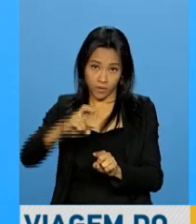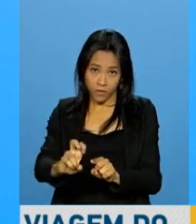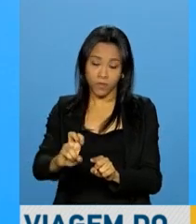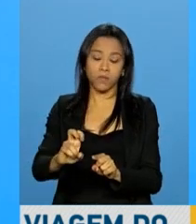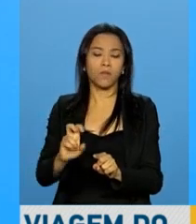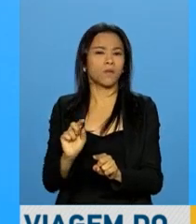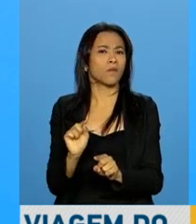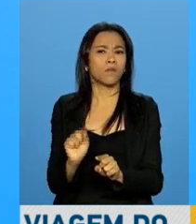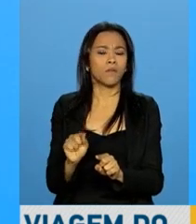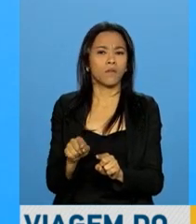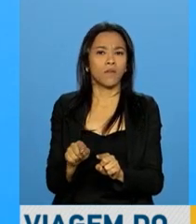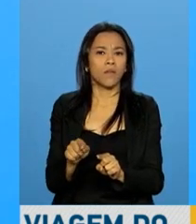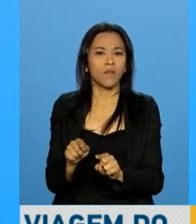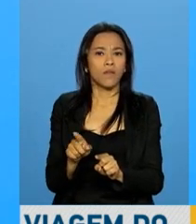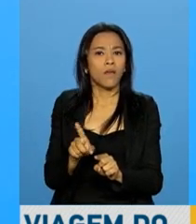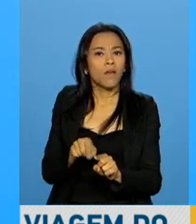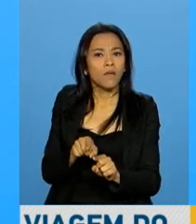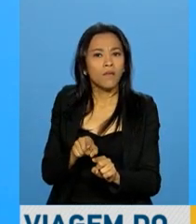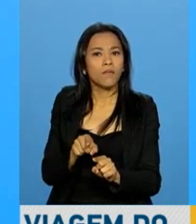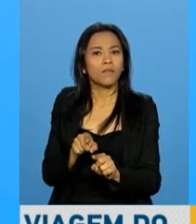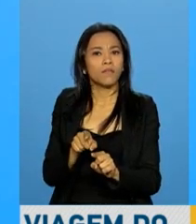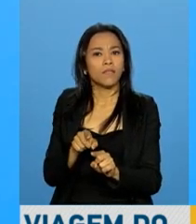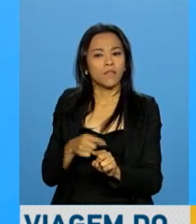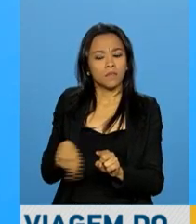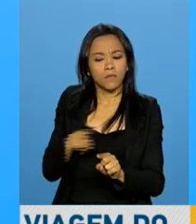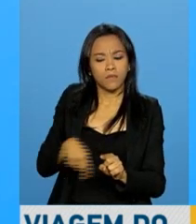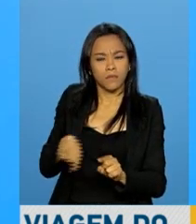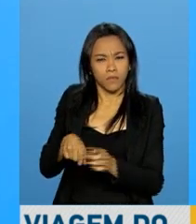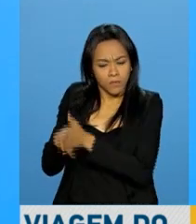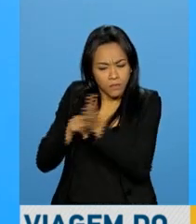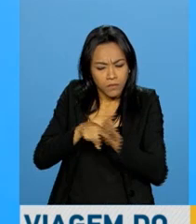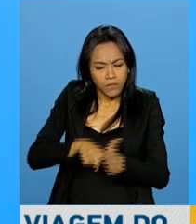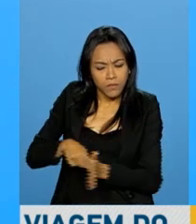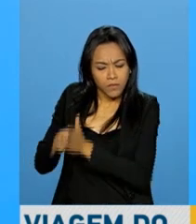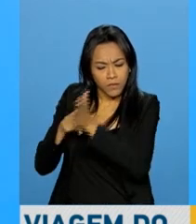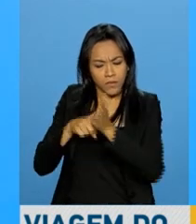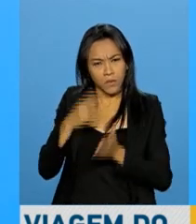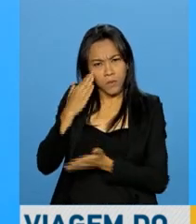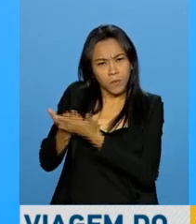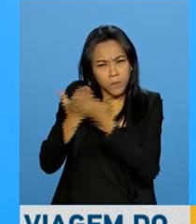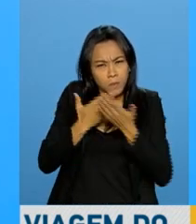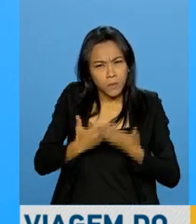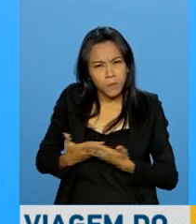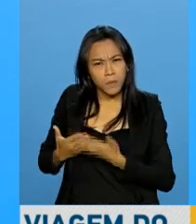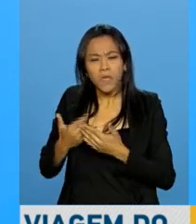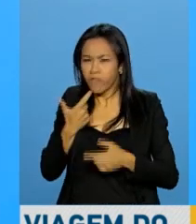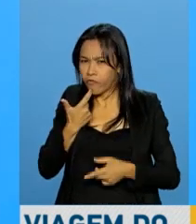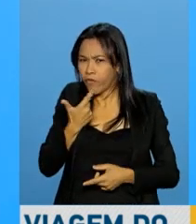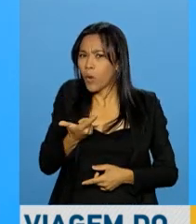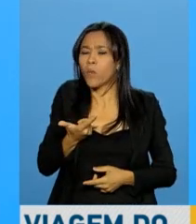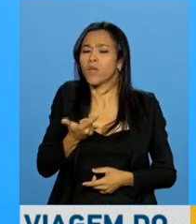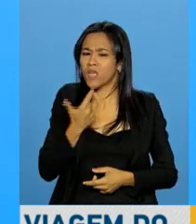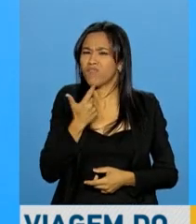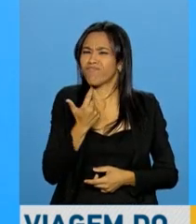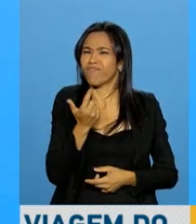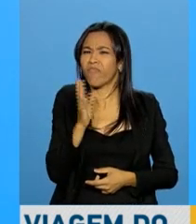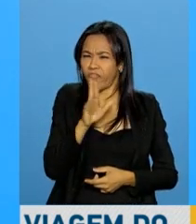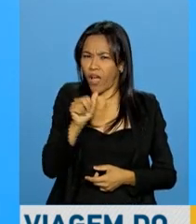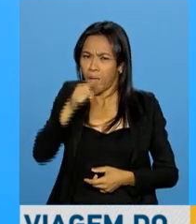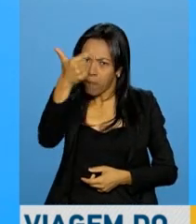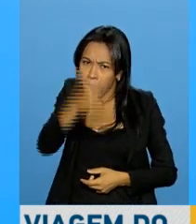9,25%, a indicar, segundo analistas econômicos, que em brevíssimo tempo estará